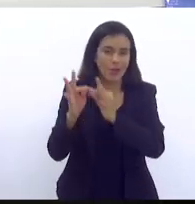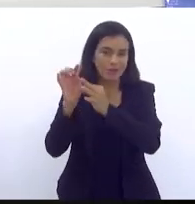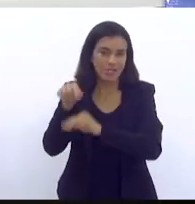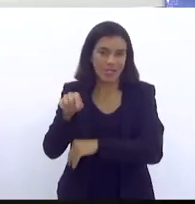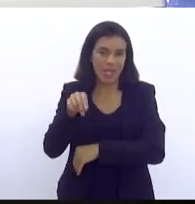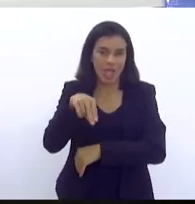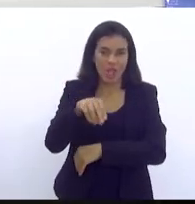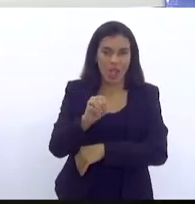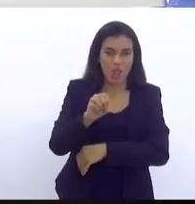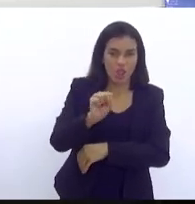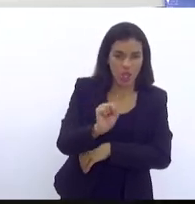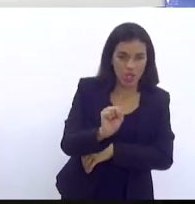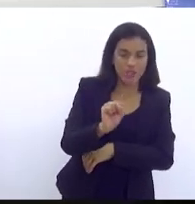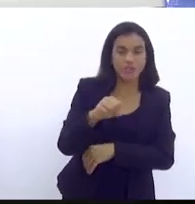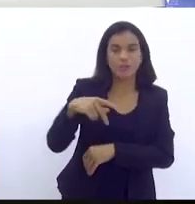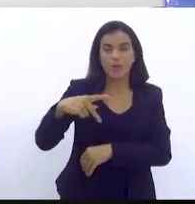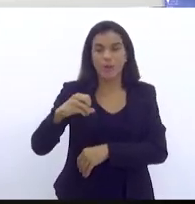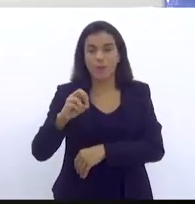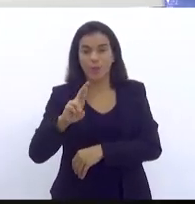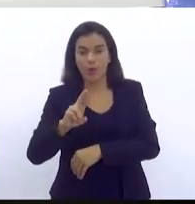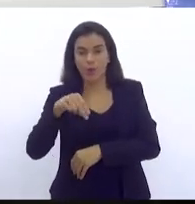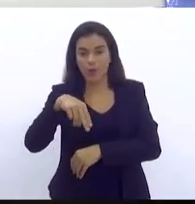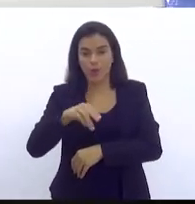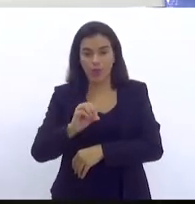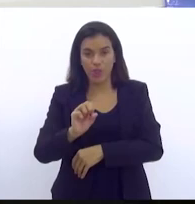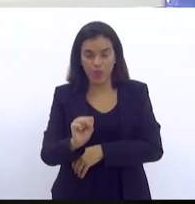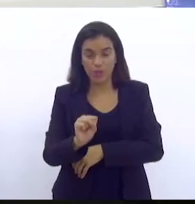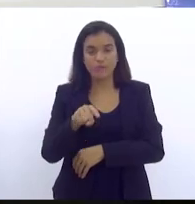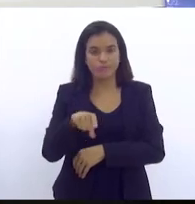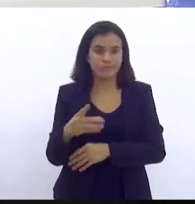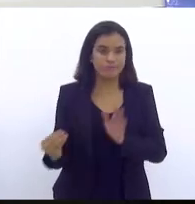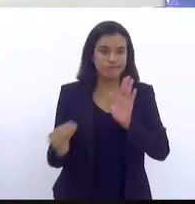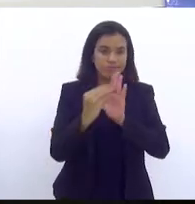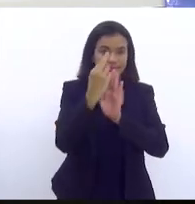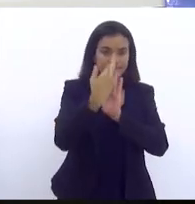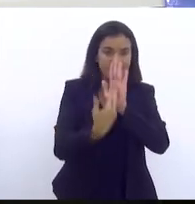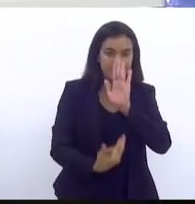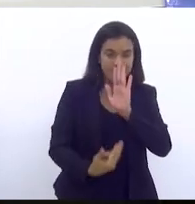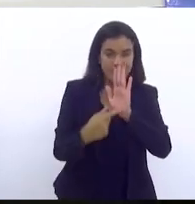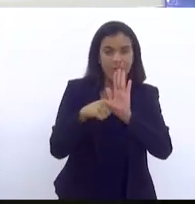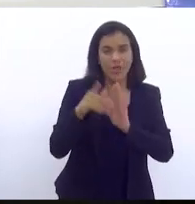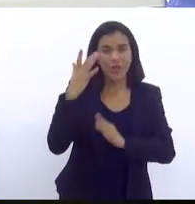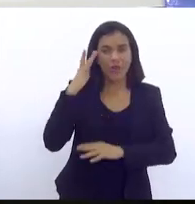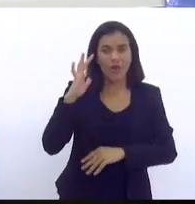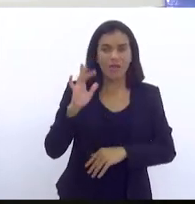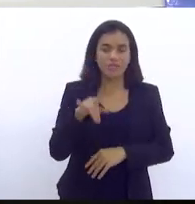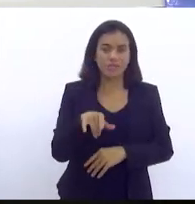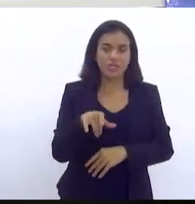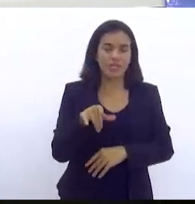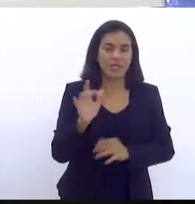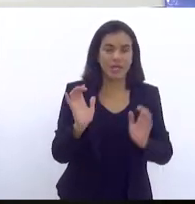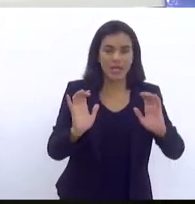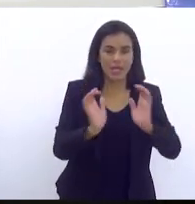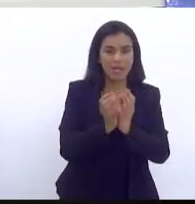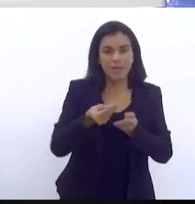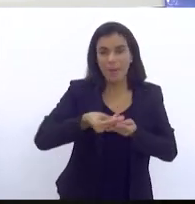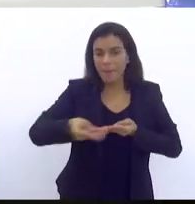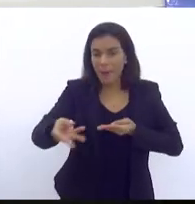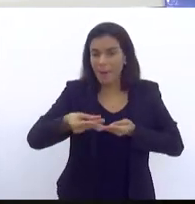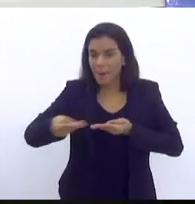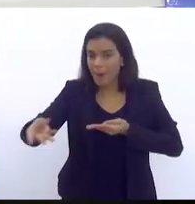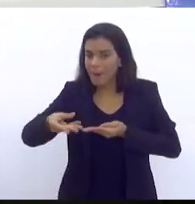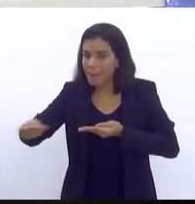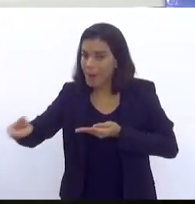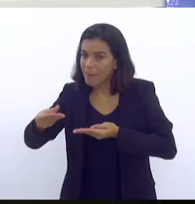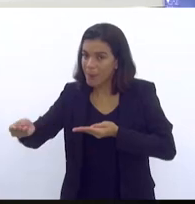nós que é o que foi feito no relatório aqui eu acho que a equipe vai passar aí um cartão para quem quiser acessar